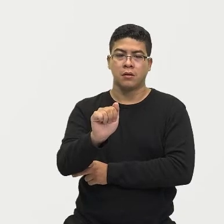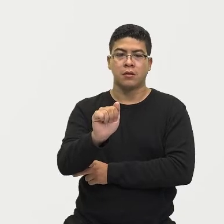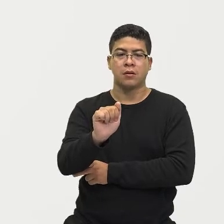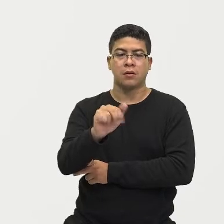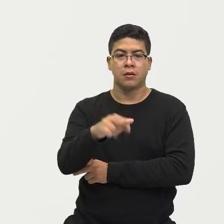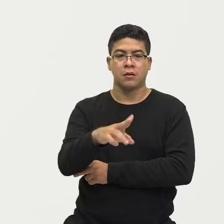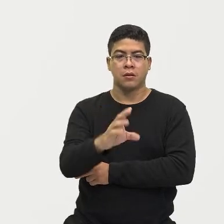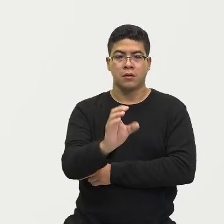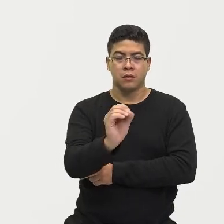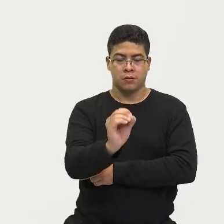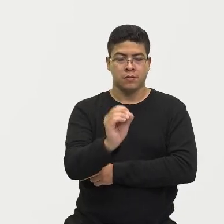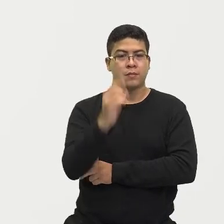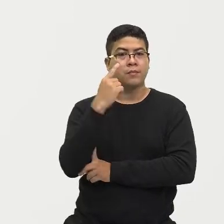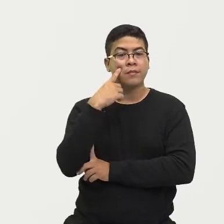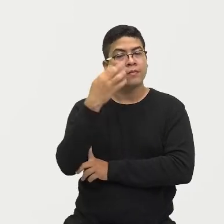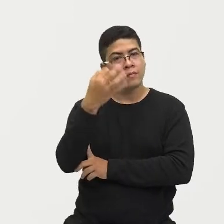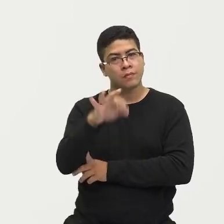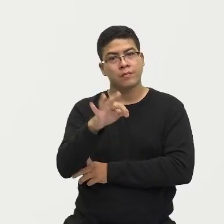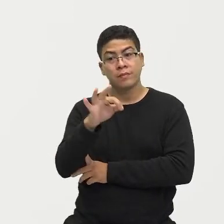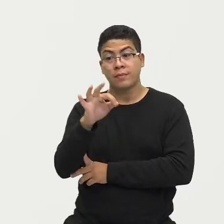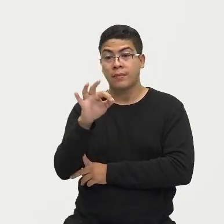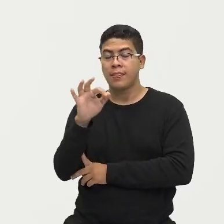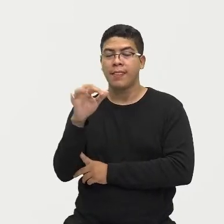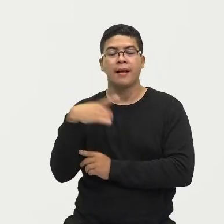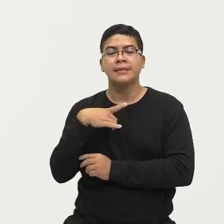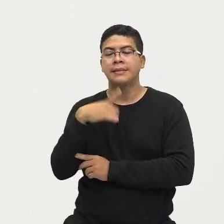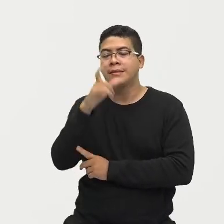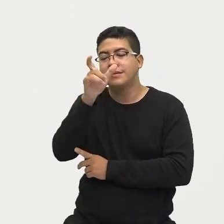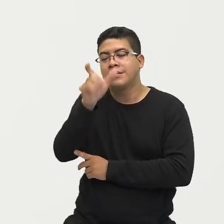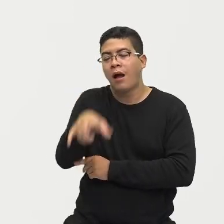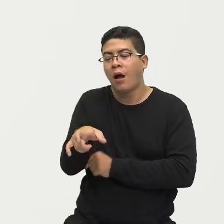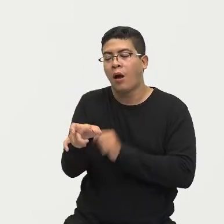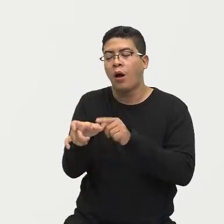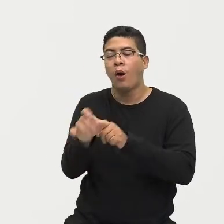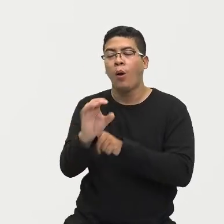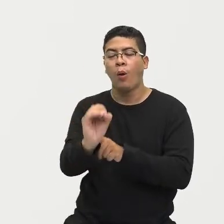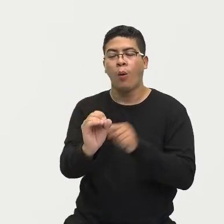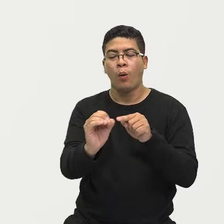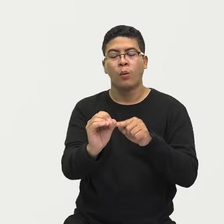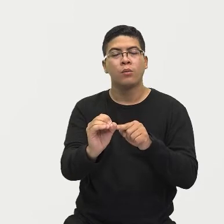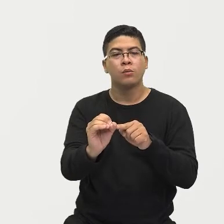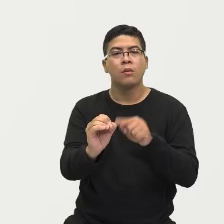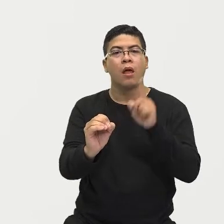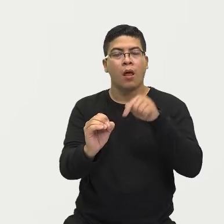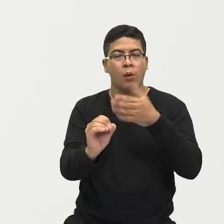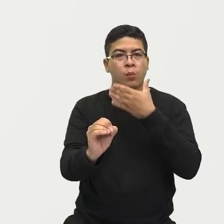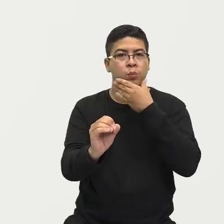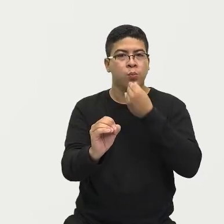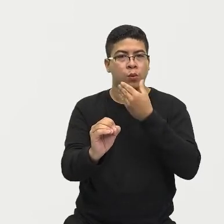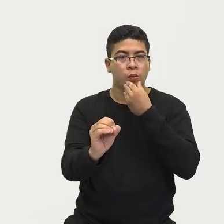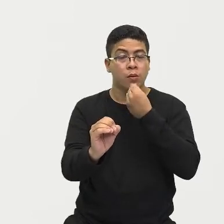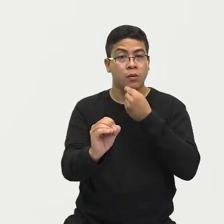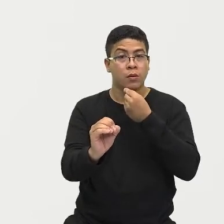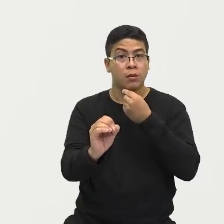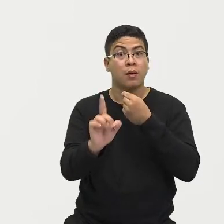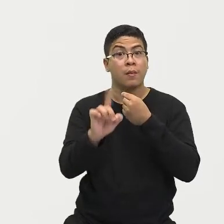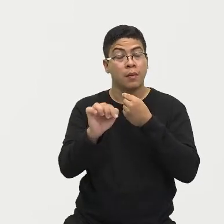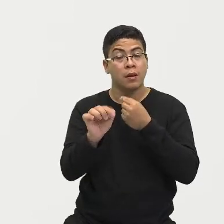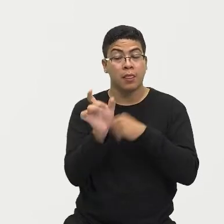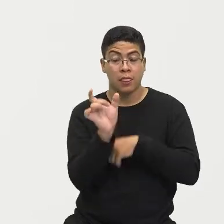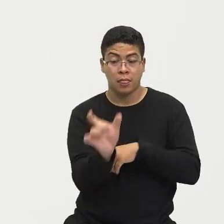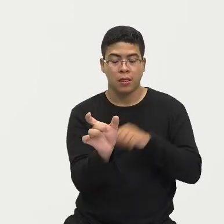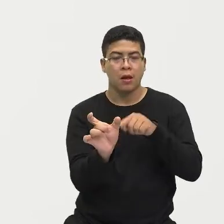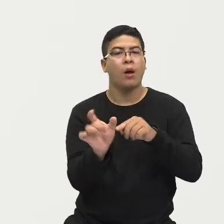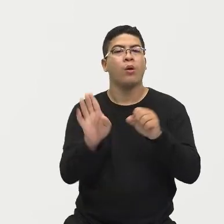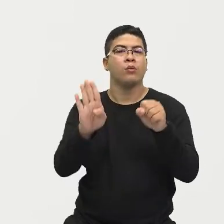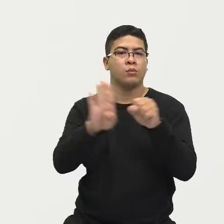fosse estranha. Aí você mudaria aqui, seria a estranha. Seria um substantivo feminino, mas aqui é um substantivo